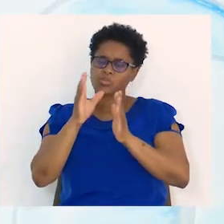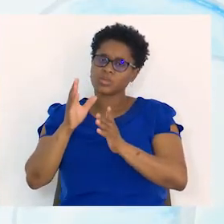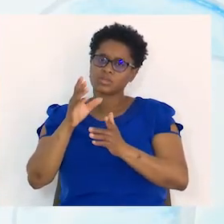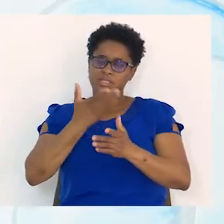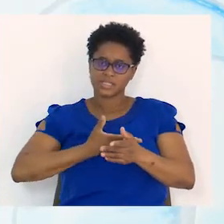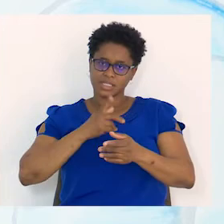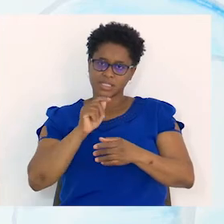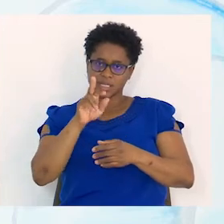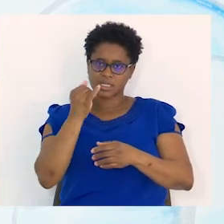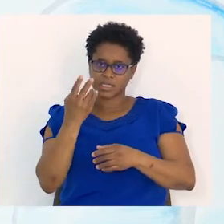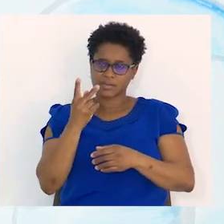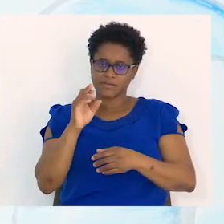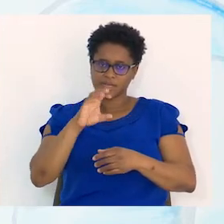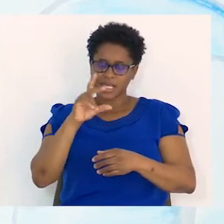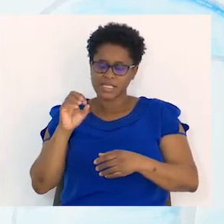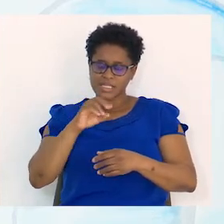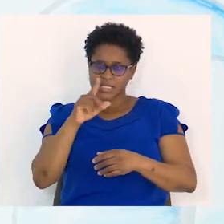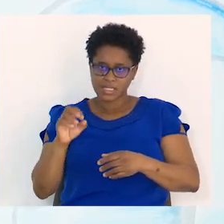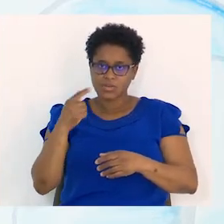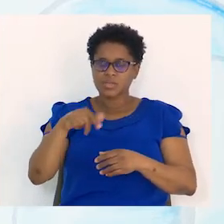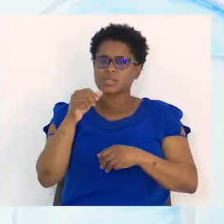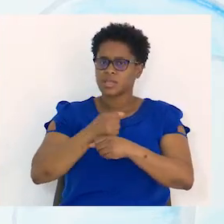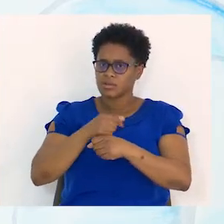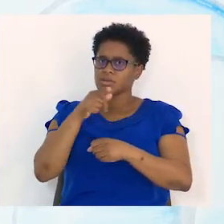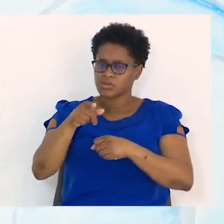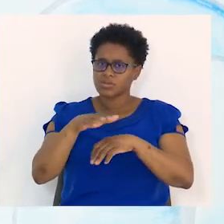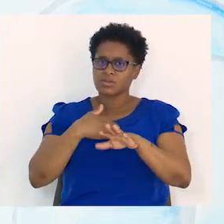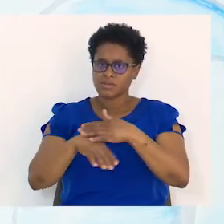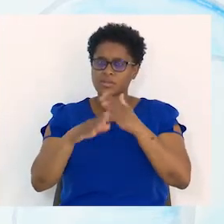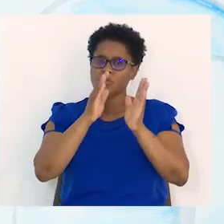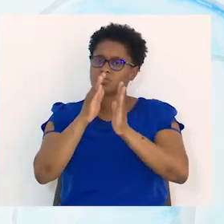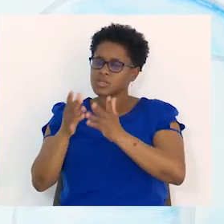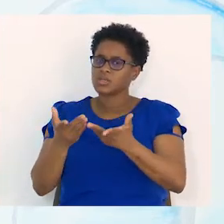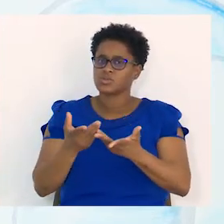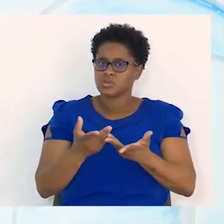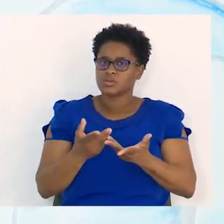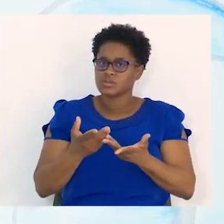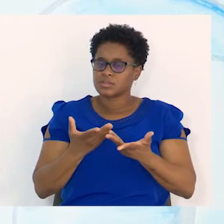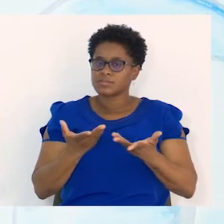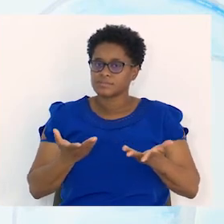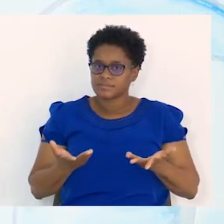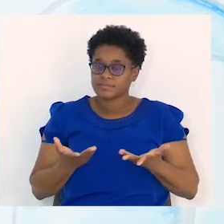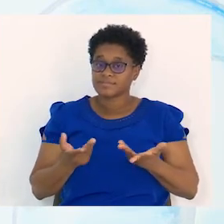de derivação há lá exercícios também que, para fazer isto, tens de consultar o processo de